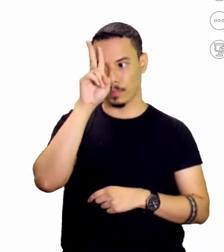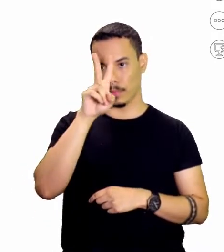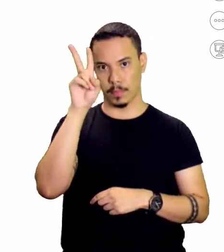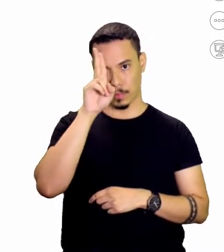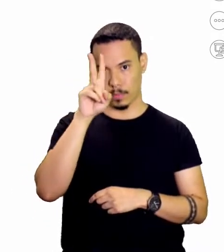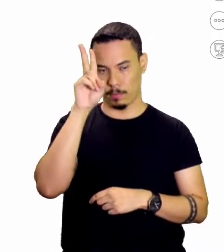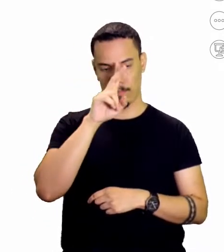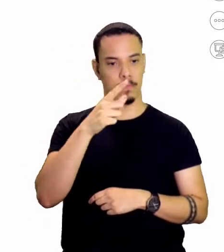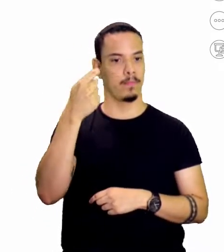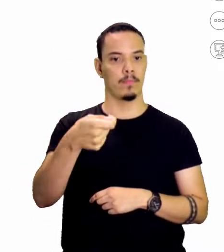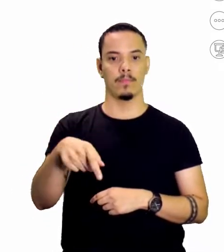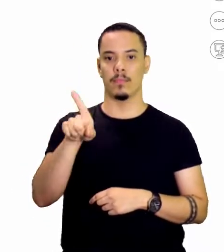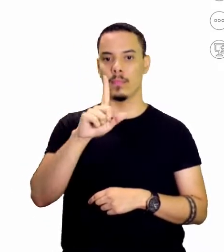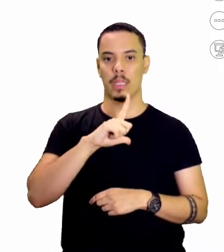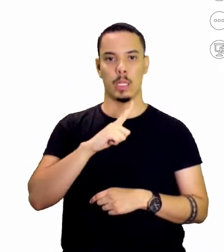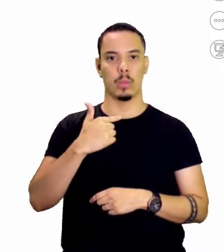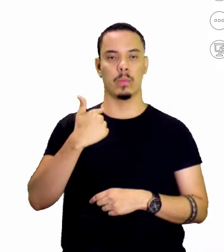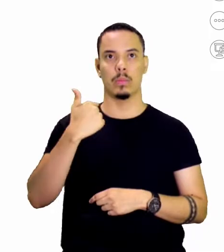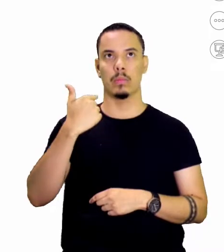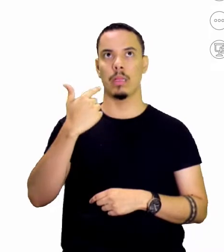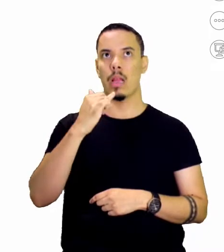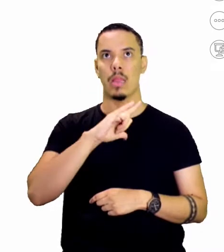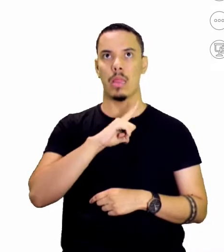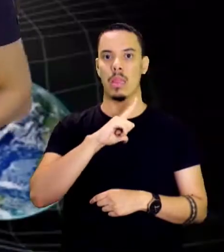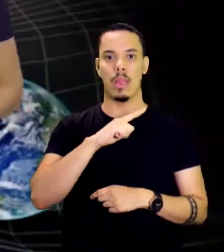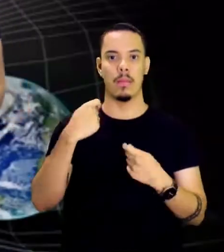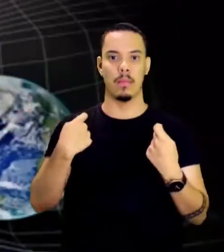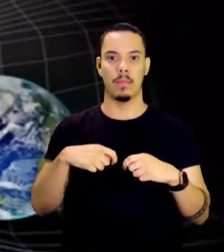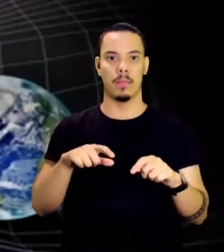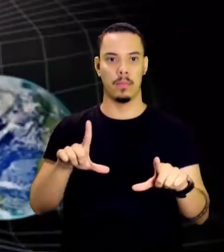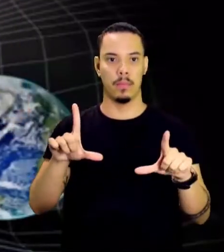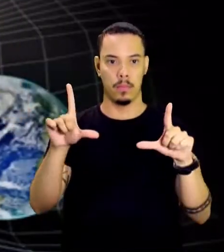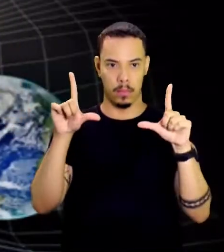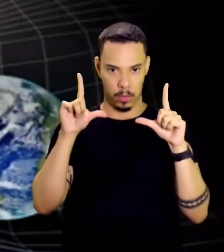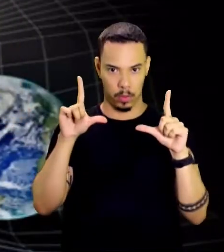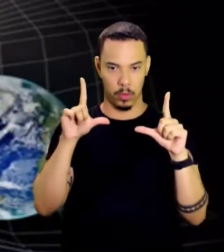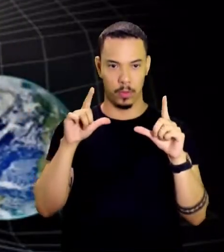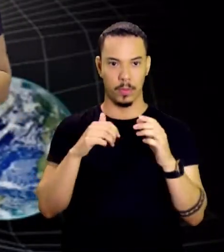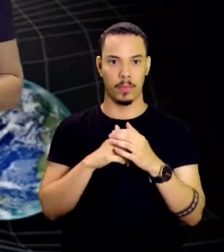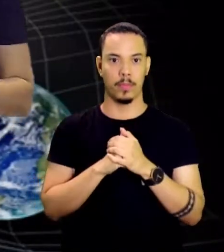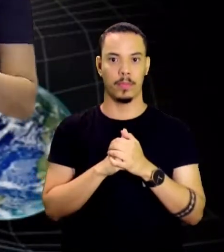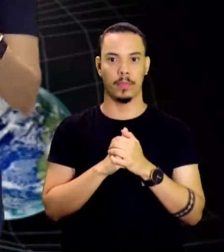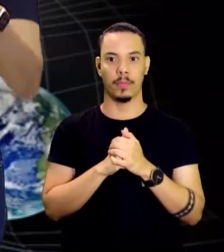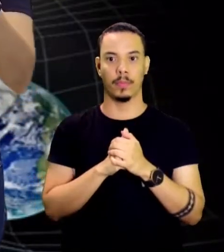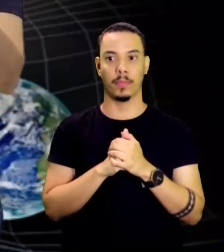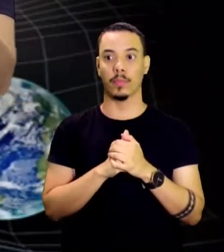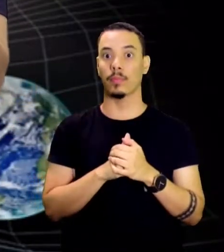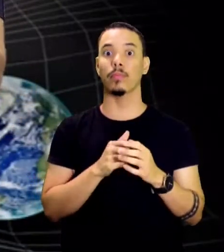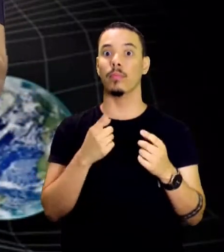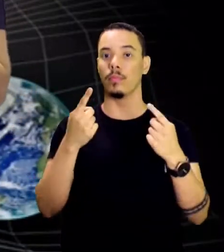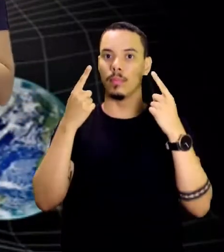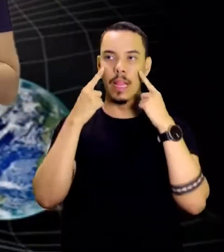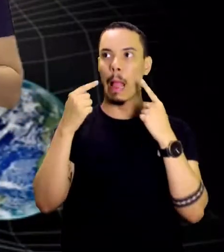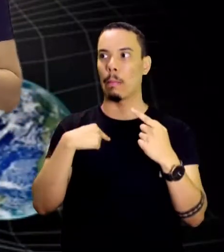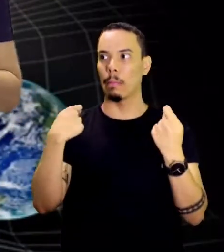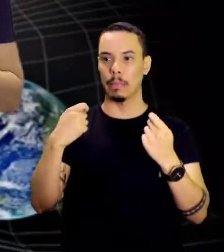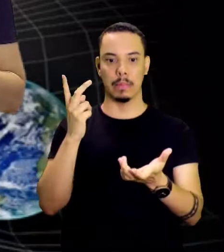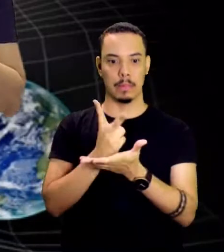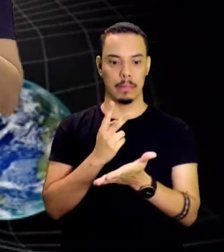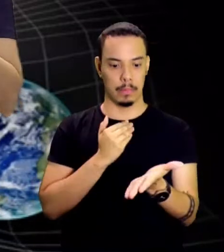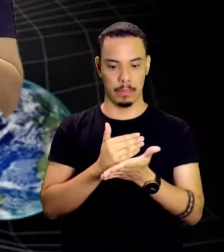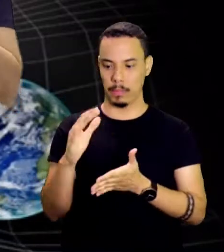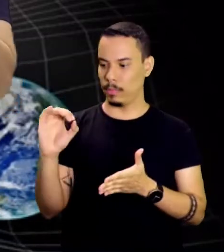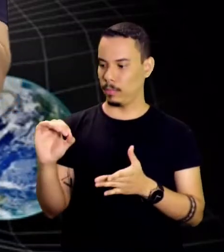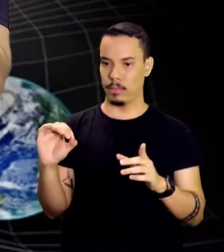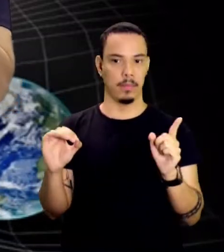não necessariamente eu tenho que sair sempre da hora Desliga isso então né eu tenho que sair sempre